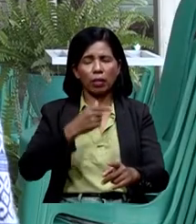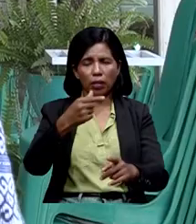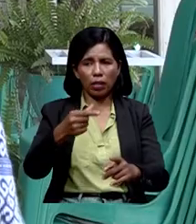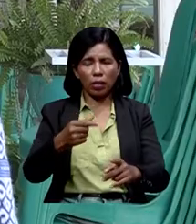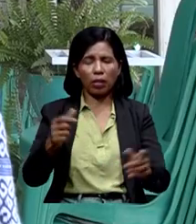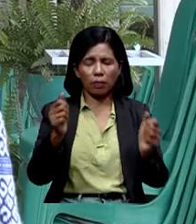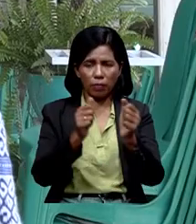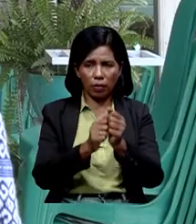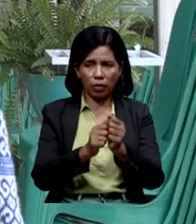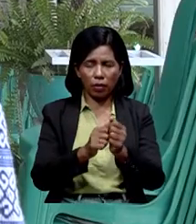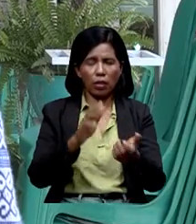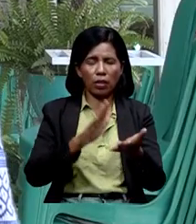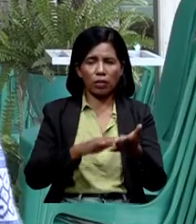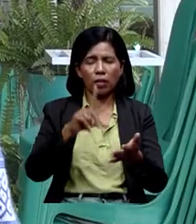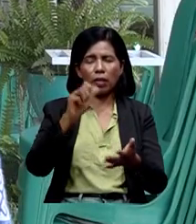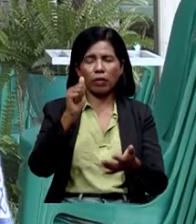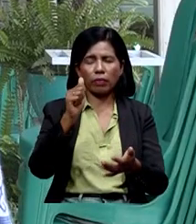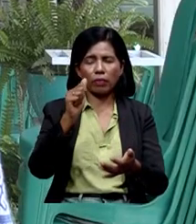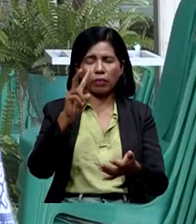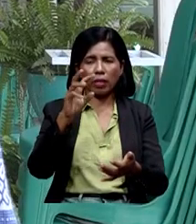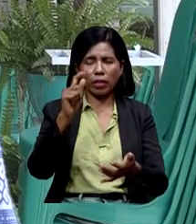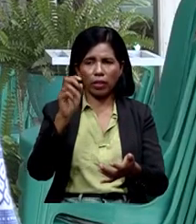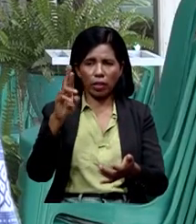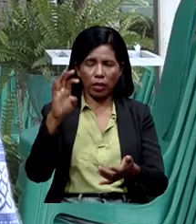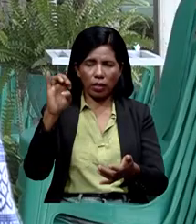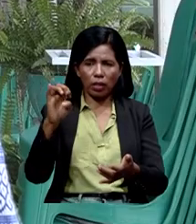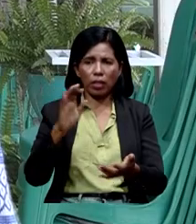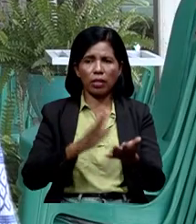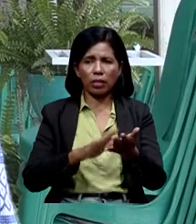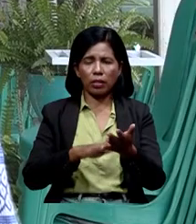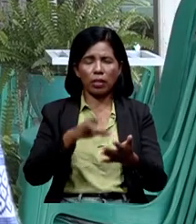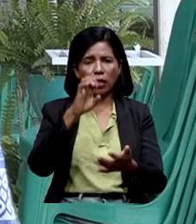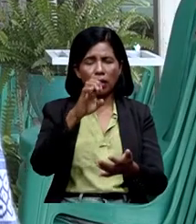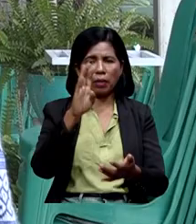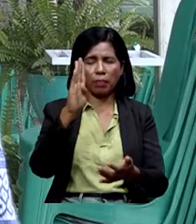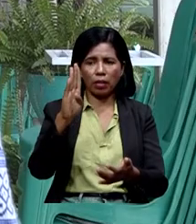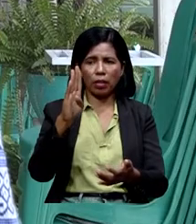bagia ne clara iha la patere ne dehan escola